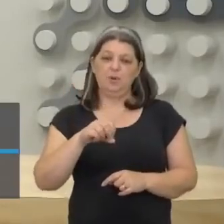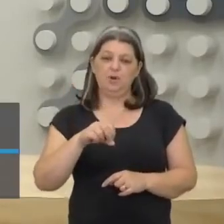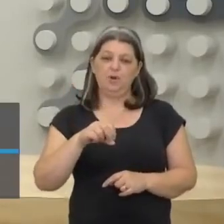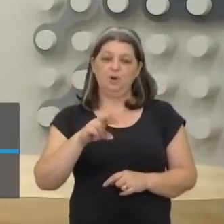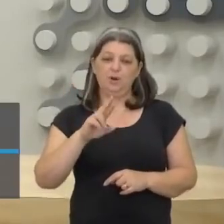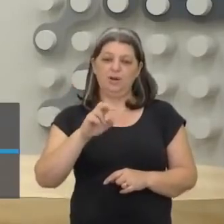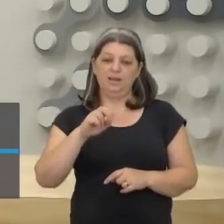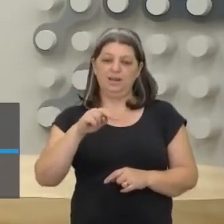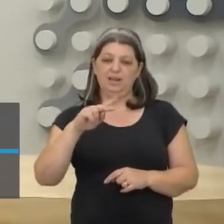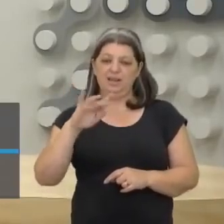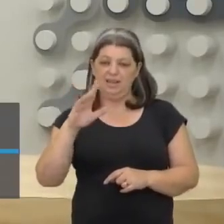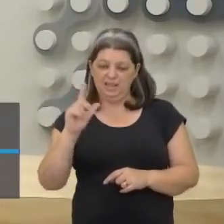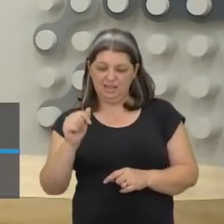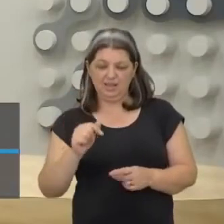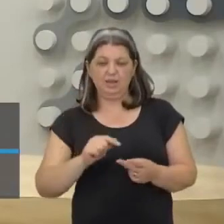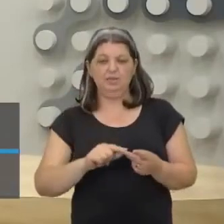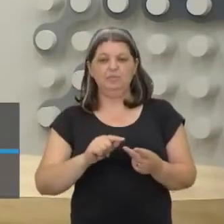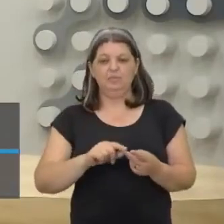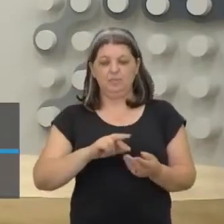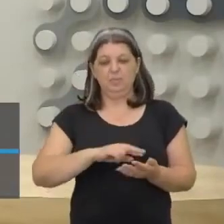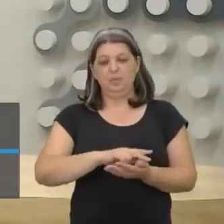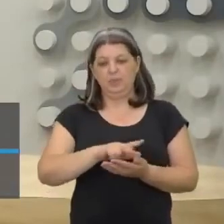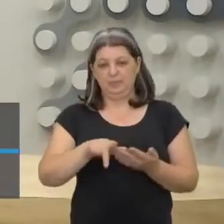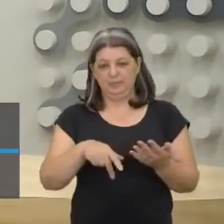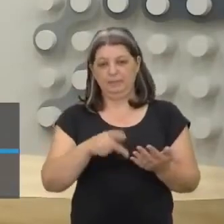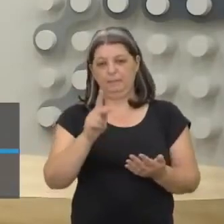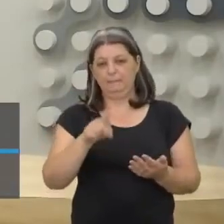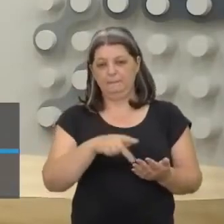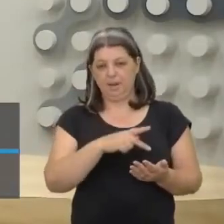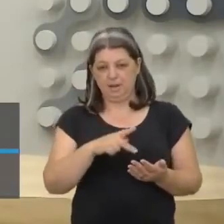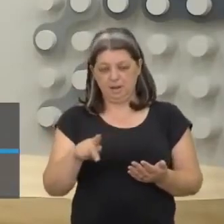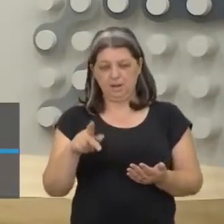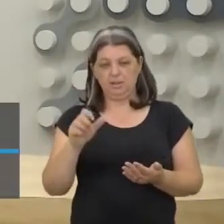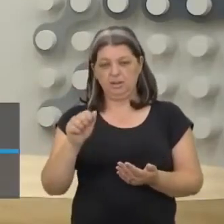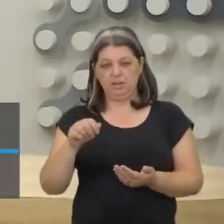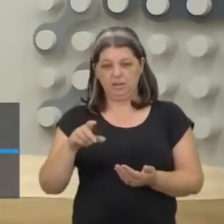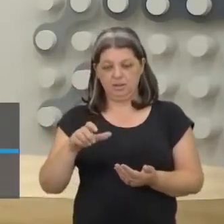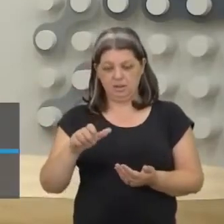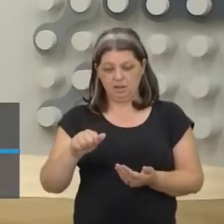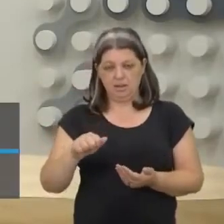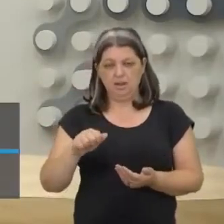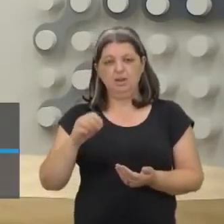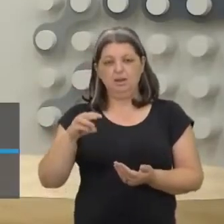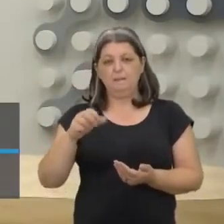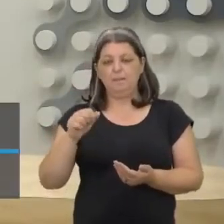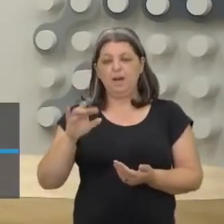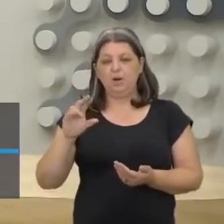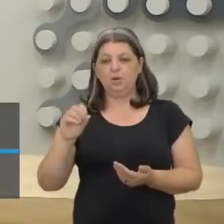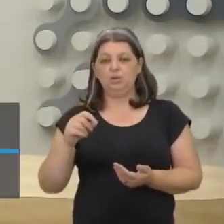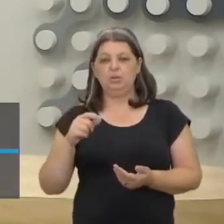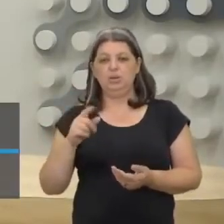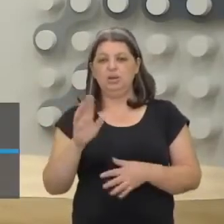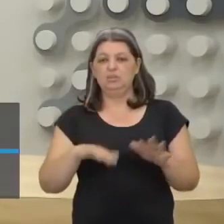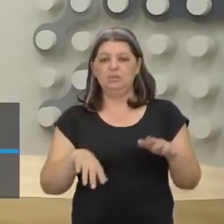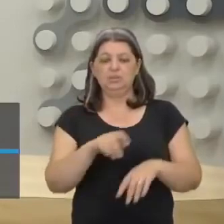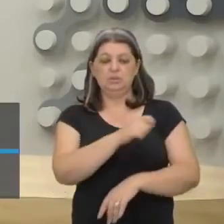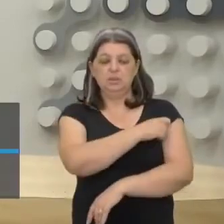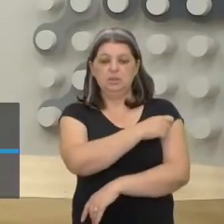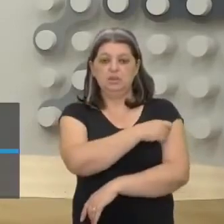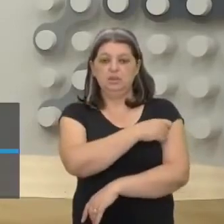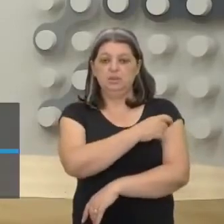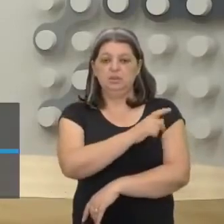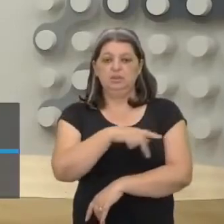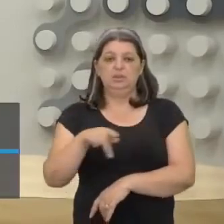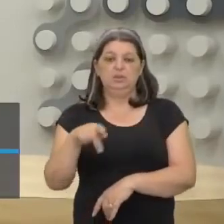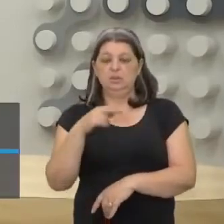do Padre Amaro, esse eu também li, mas foi bem depois. Os alunos estão respondendo, a gente entende que às vezes, né, o tempo tem